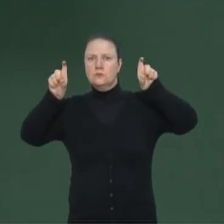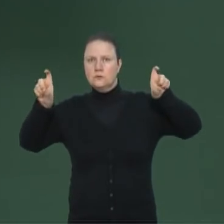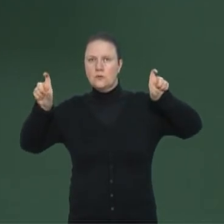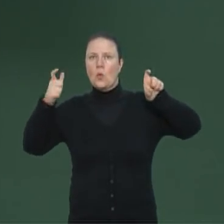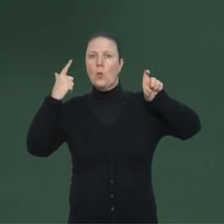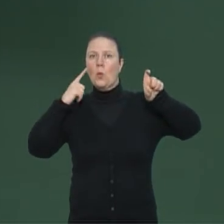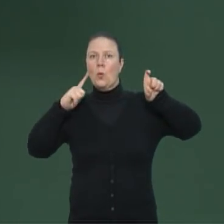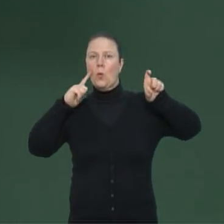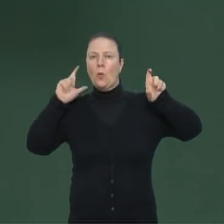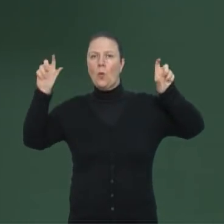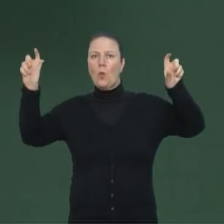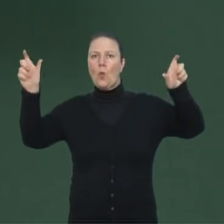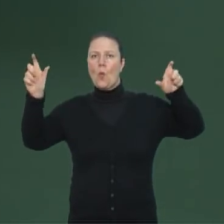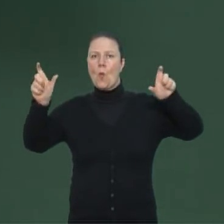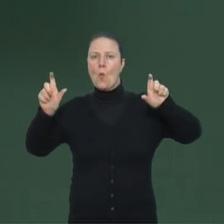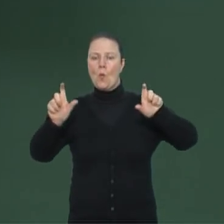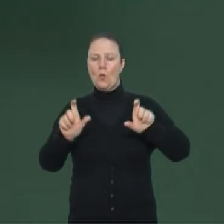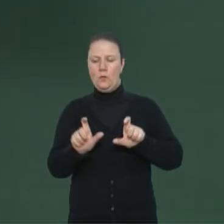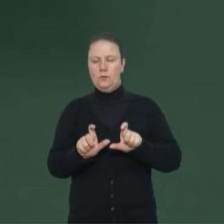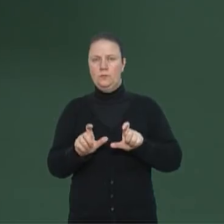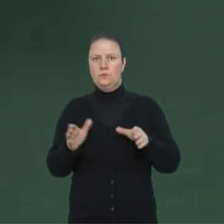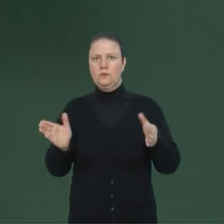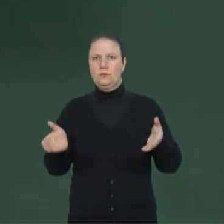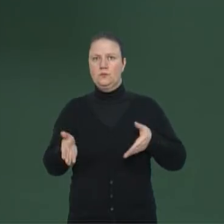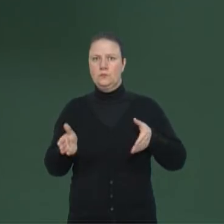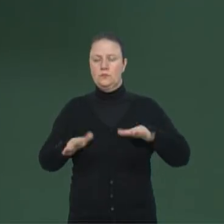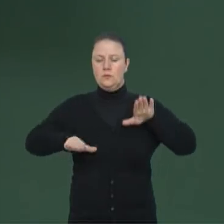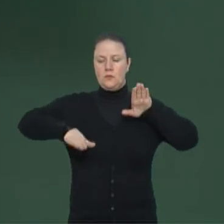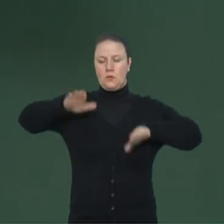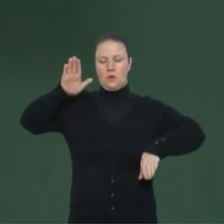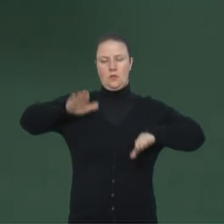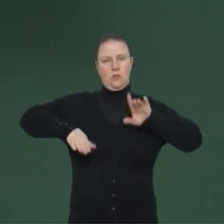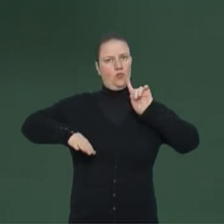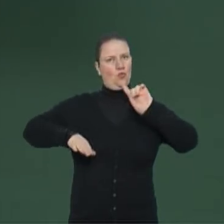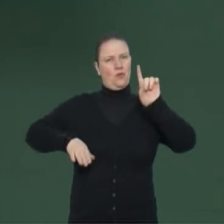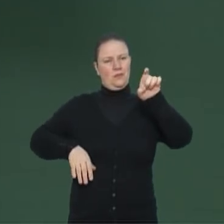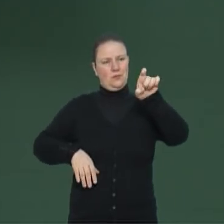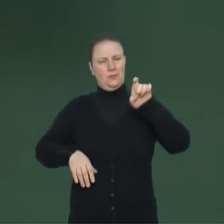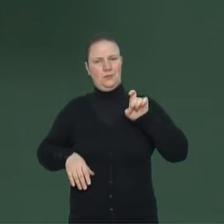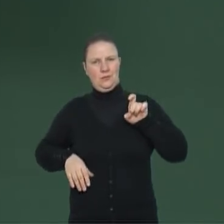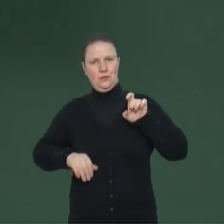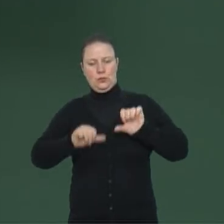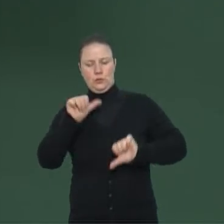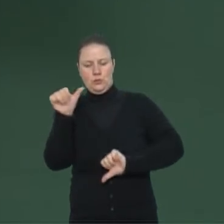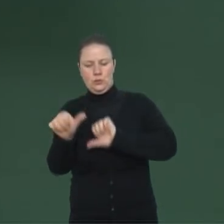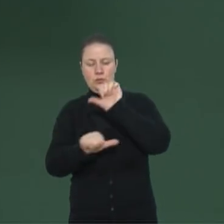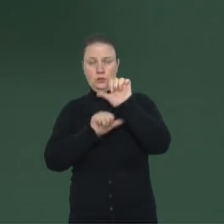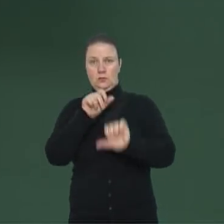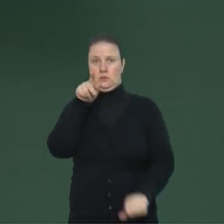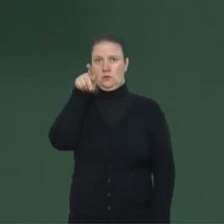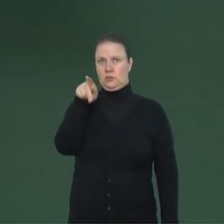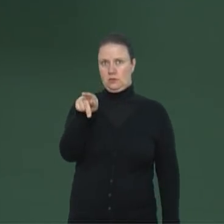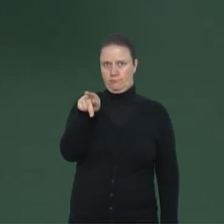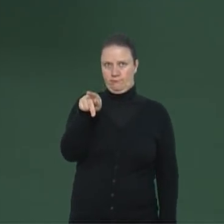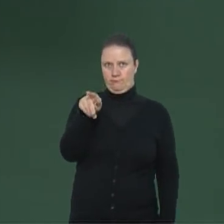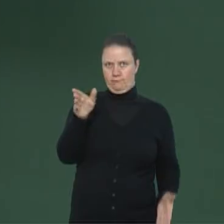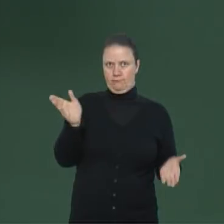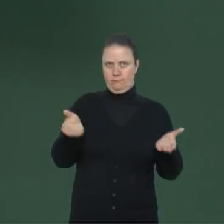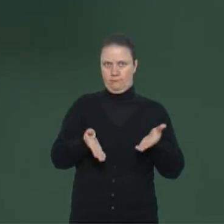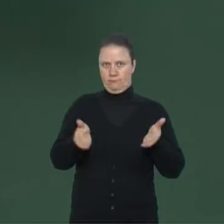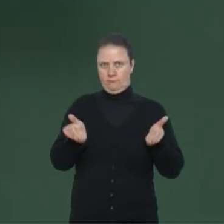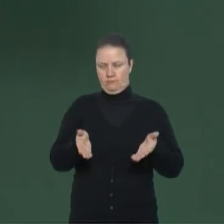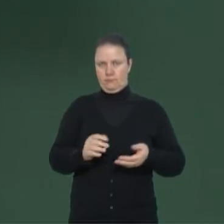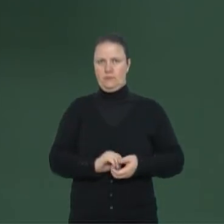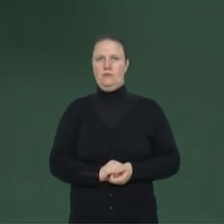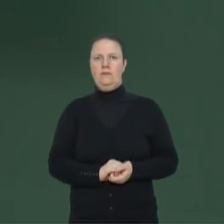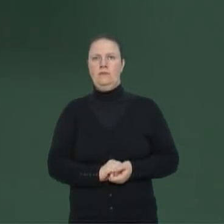extrair daquela equação inicial, agora a minha variável não é mais x, mudou para p, ok? A minha variável agora é p. Então a